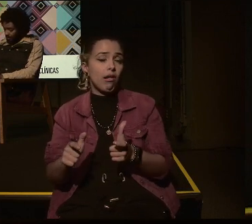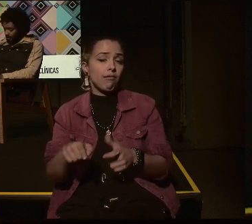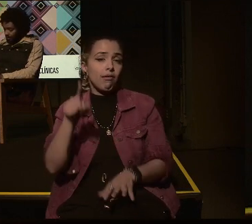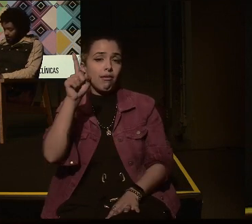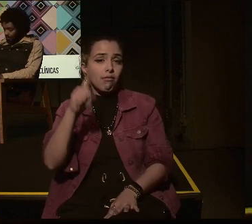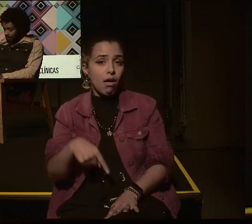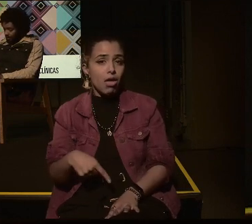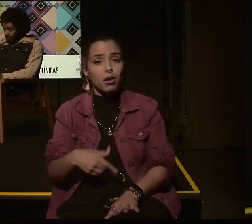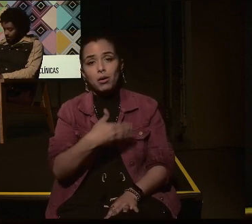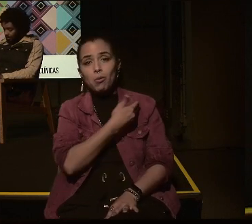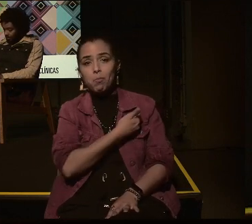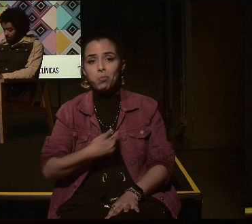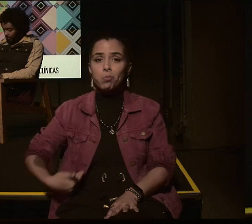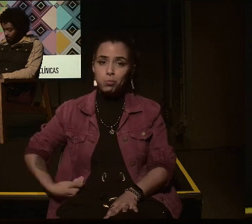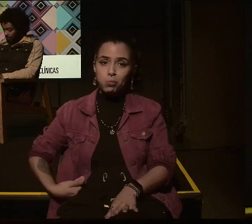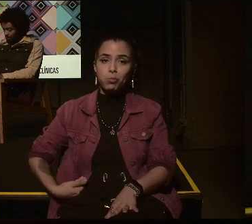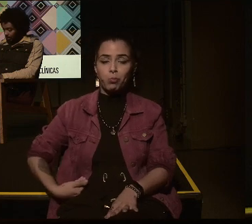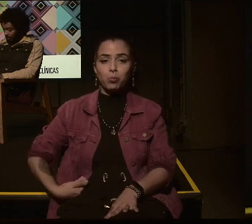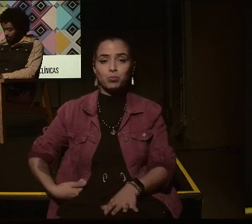que eram